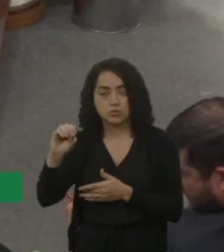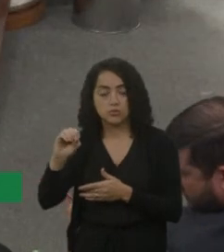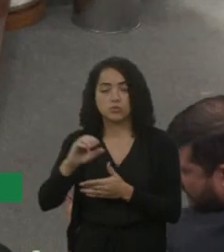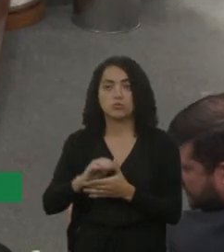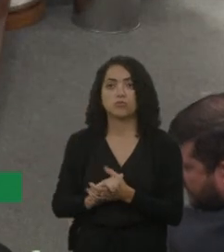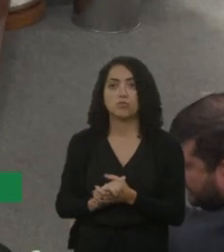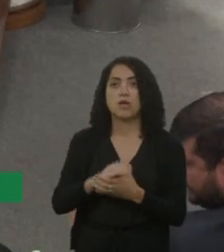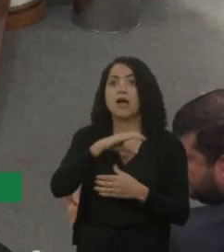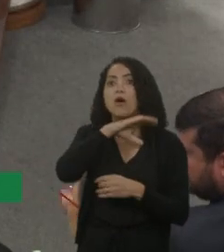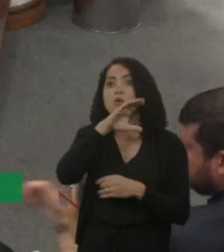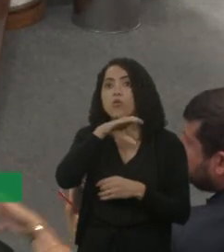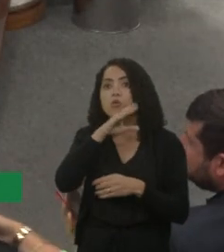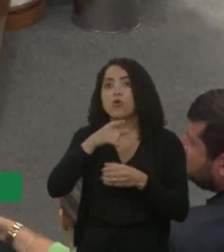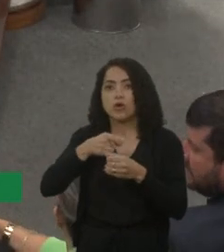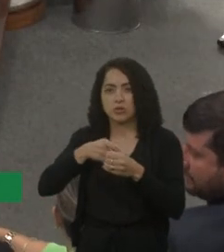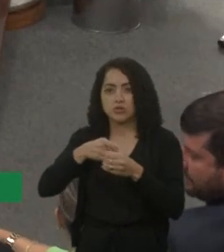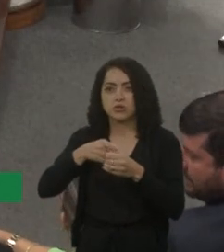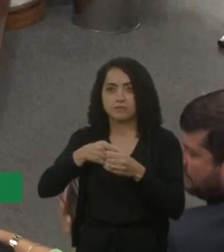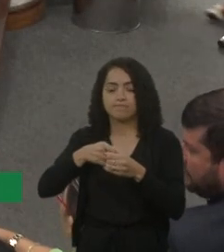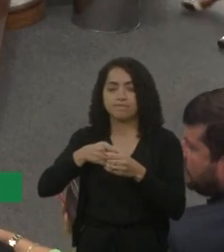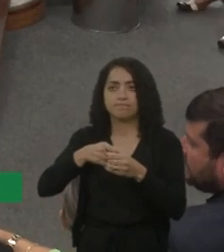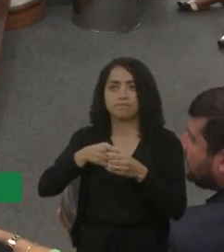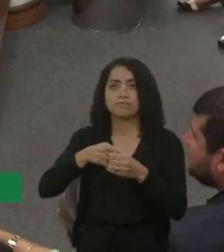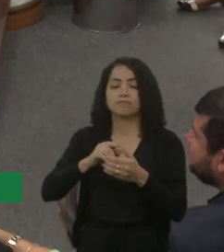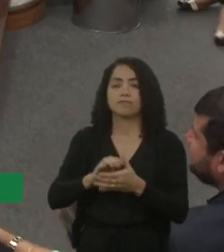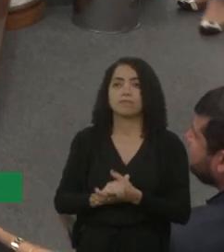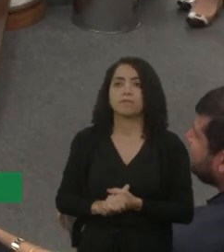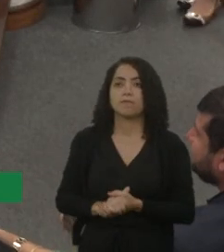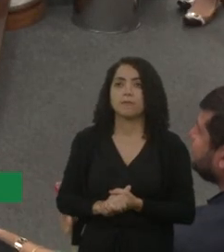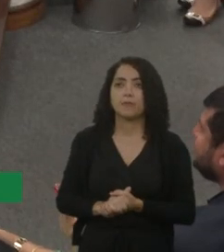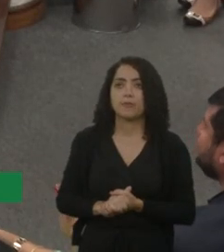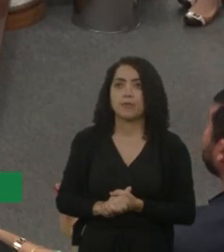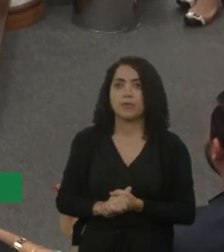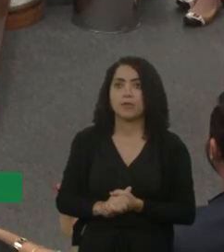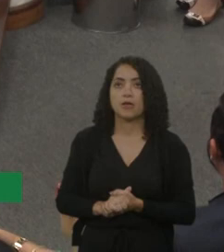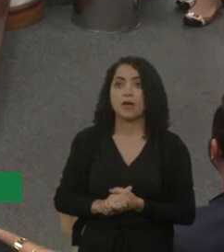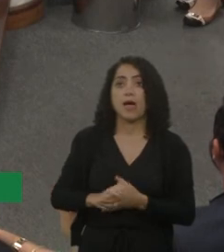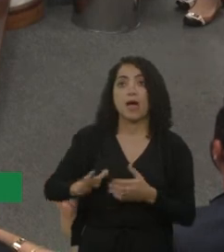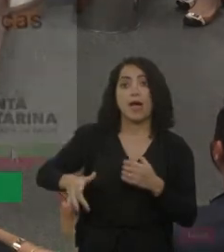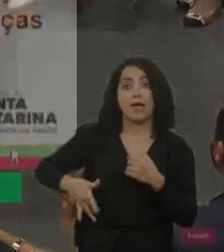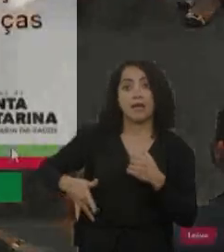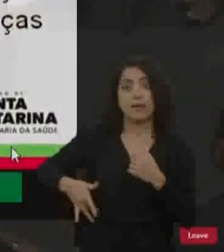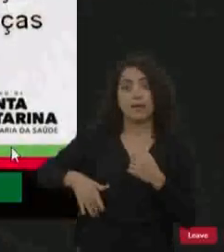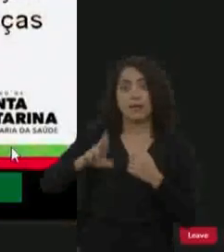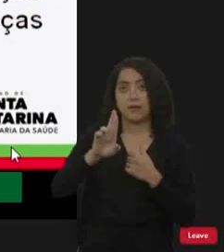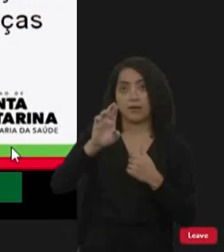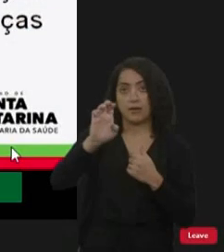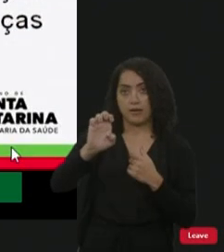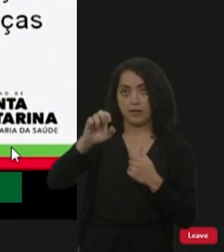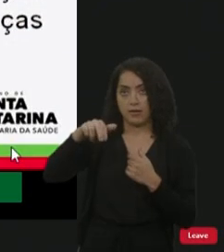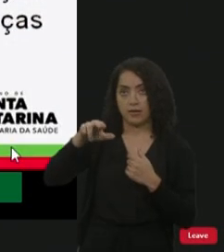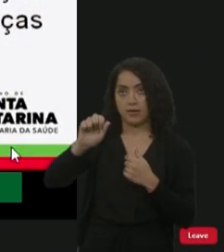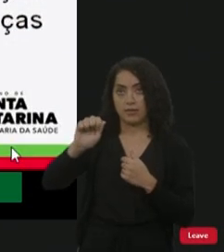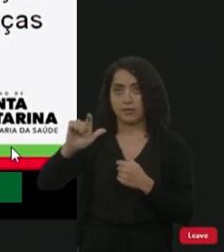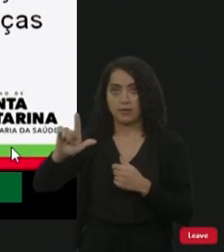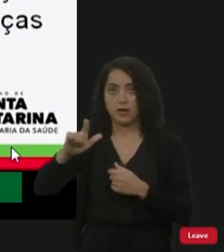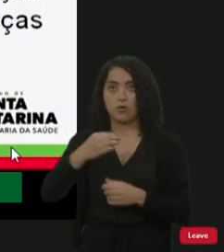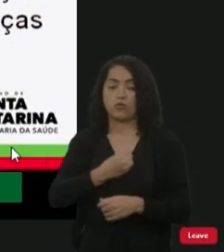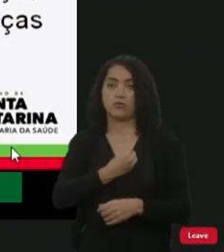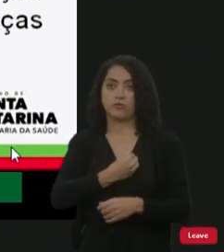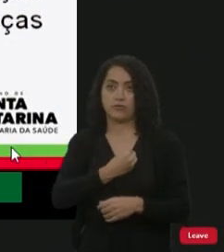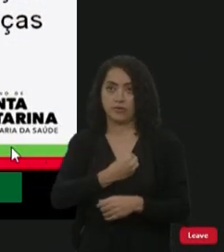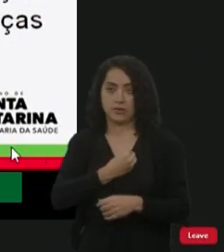Meio Oeste. É, a Renal Vida, em Blumenau, também está tramitando no Ministério